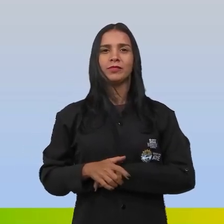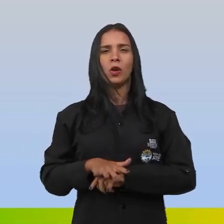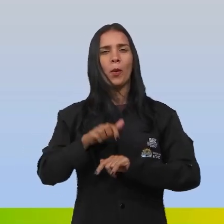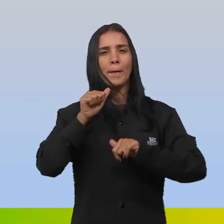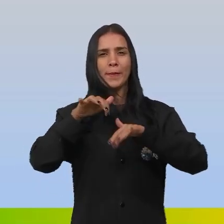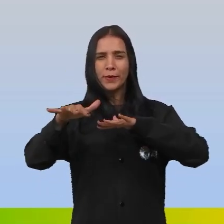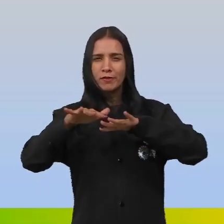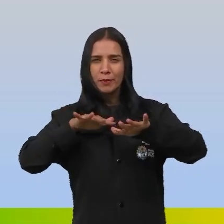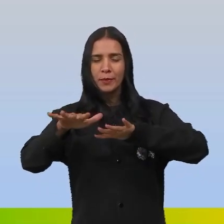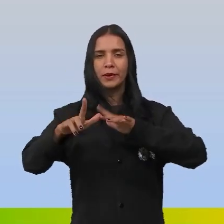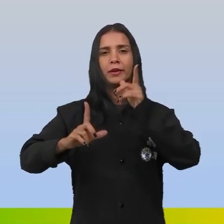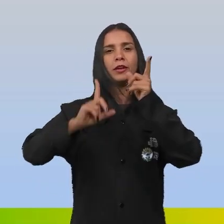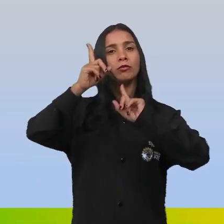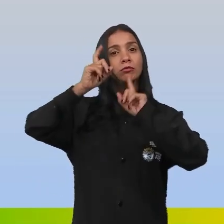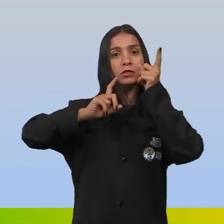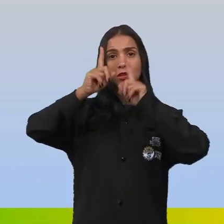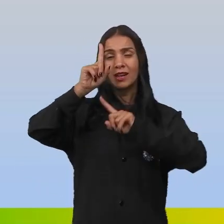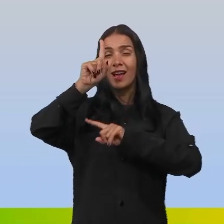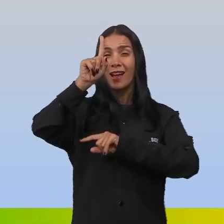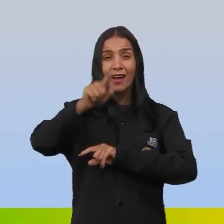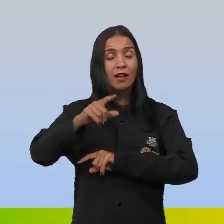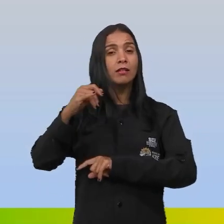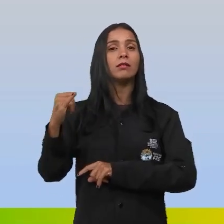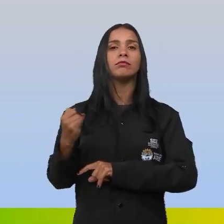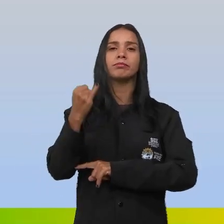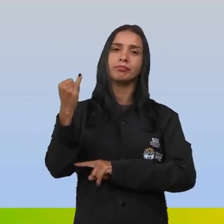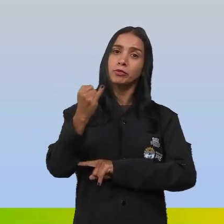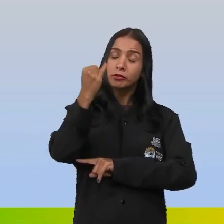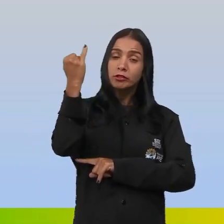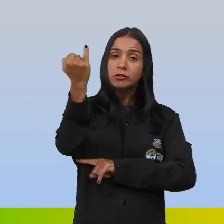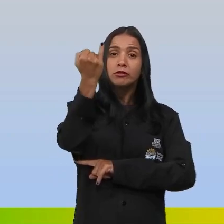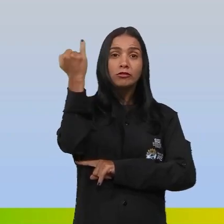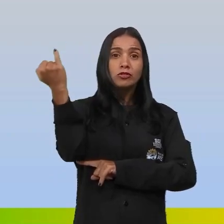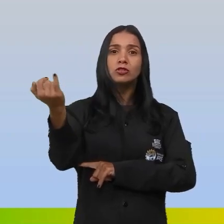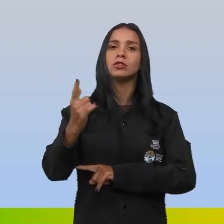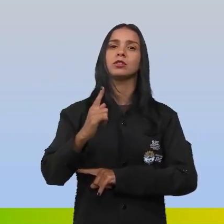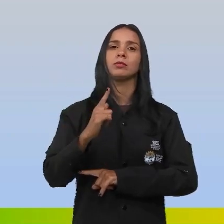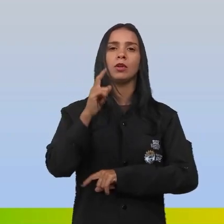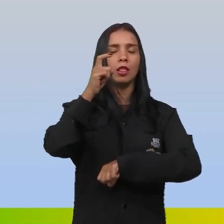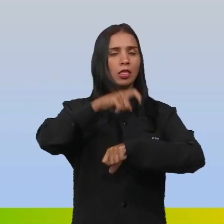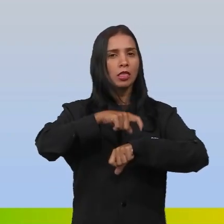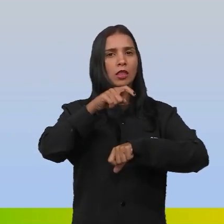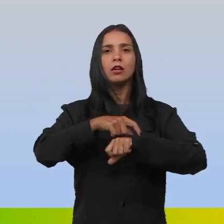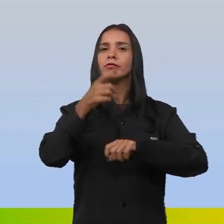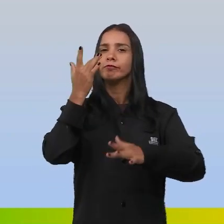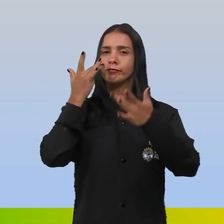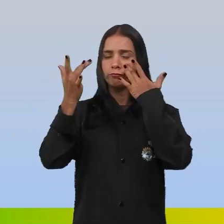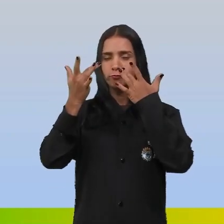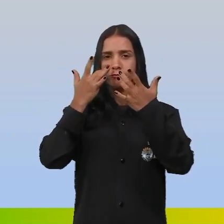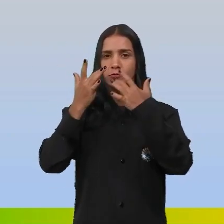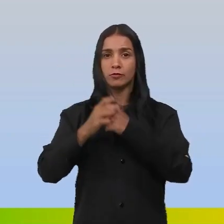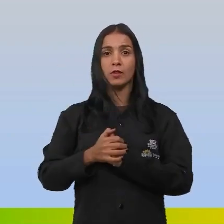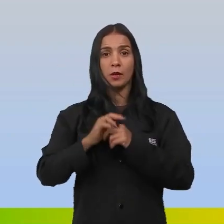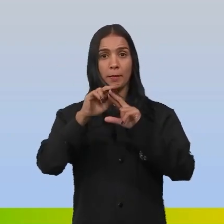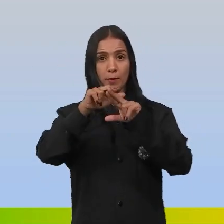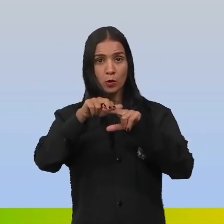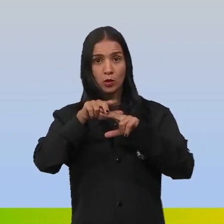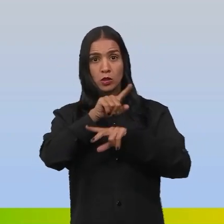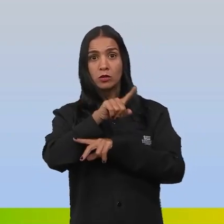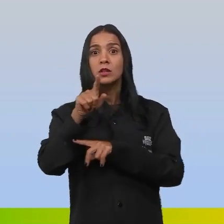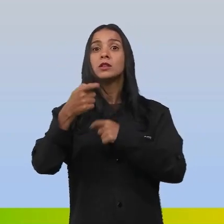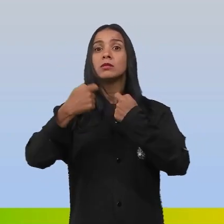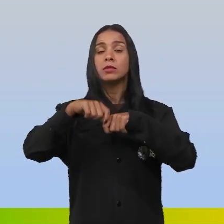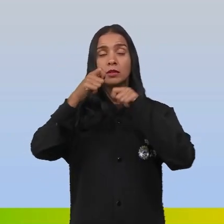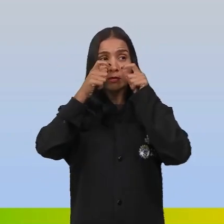movimento, cada gesto, ele é extremamente relevante na encenação. E se você não se atentar para observar tudo